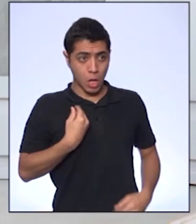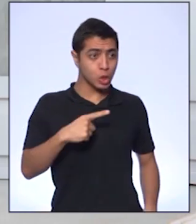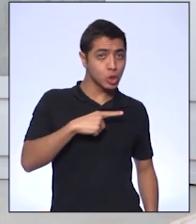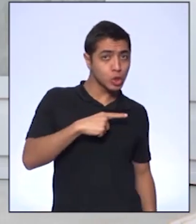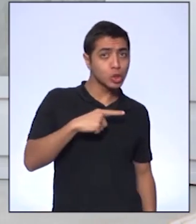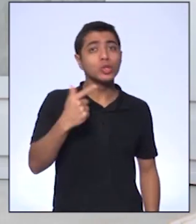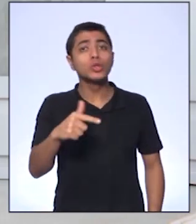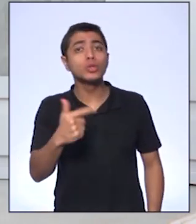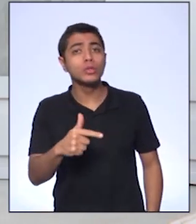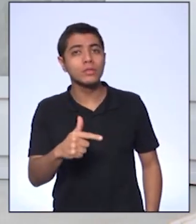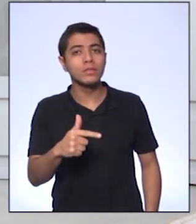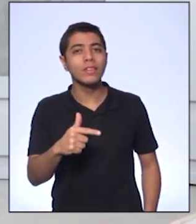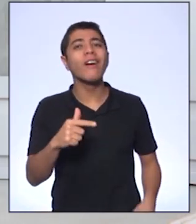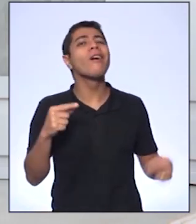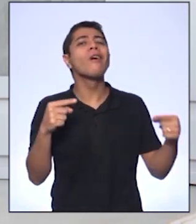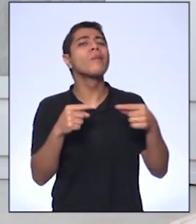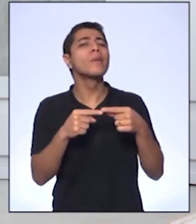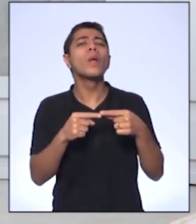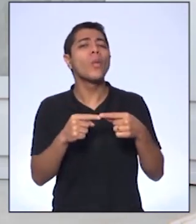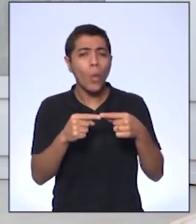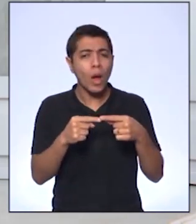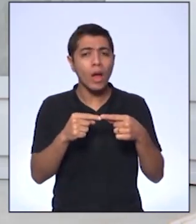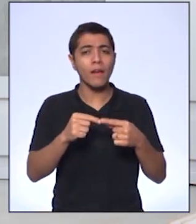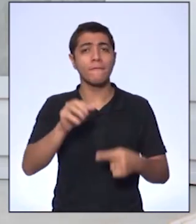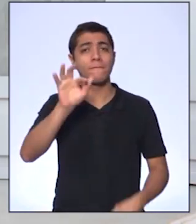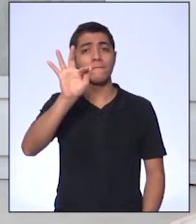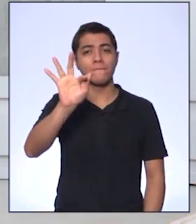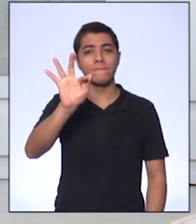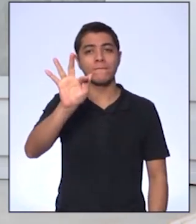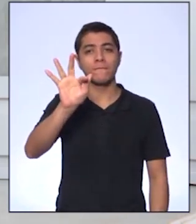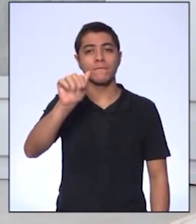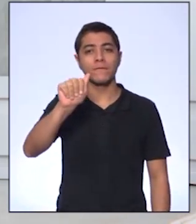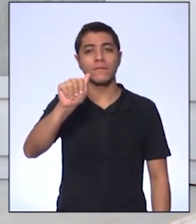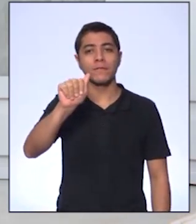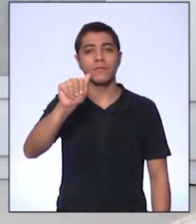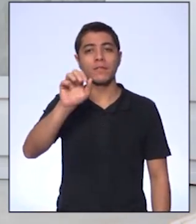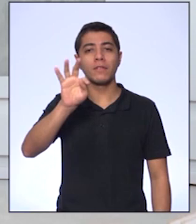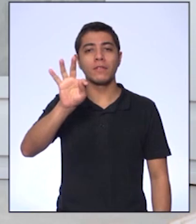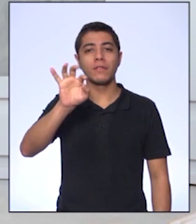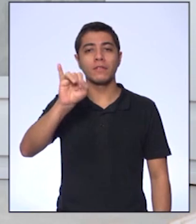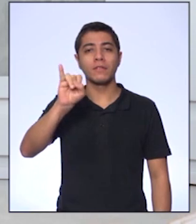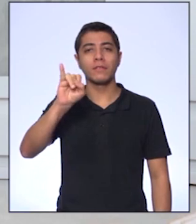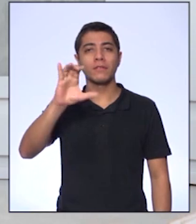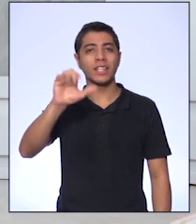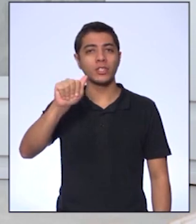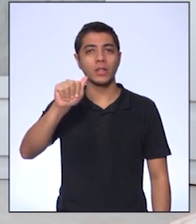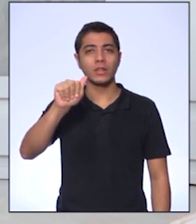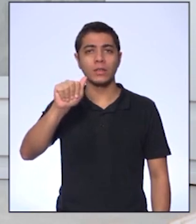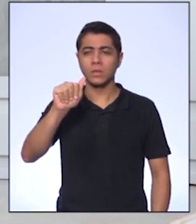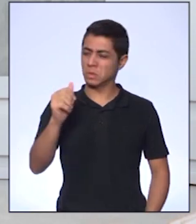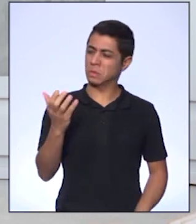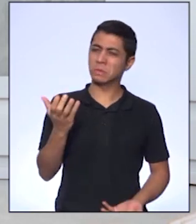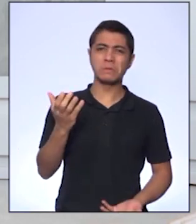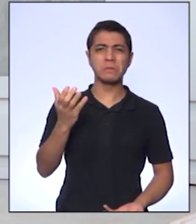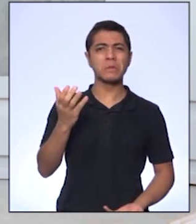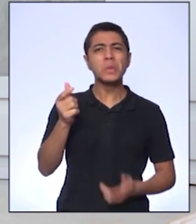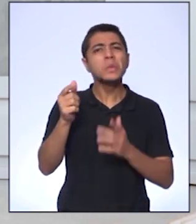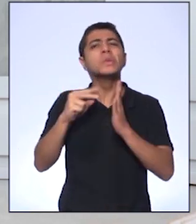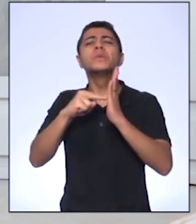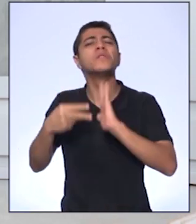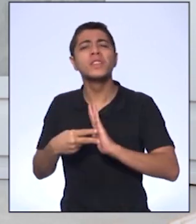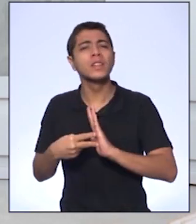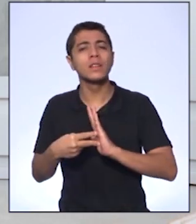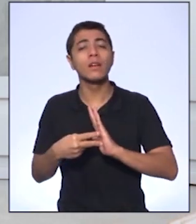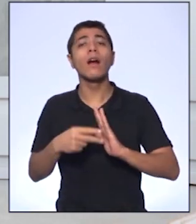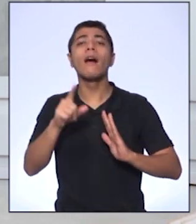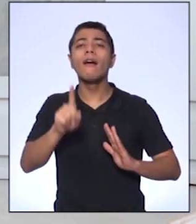de função fática. O que significa? Significa que é aquela linguagem que a gente